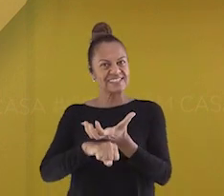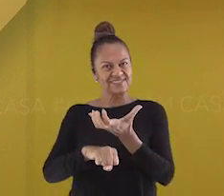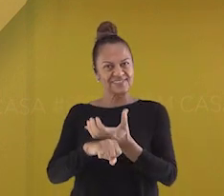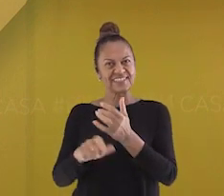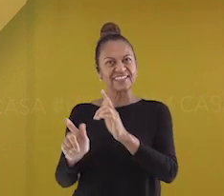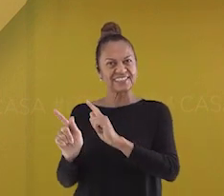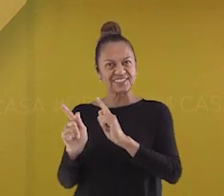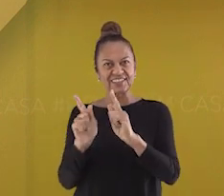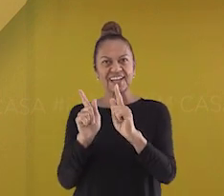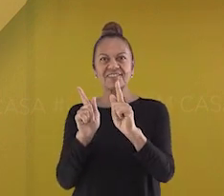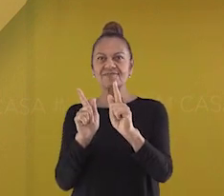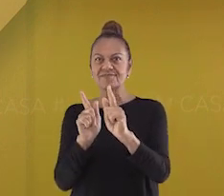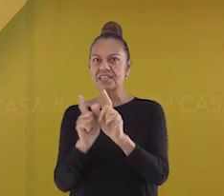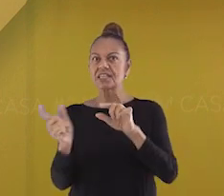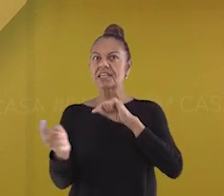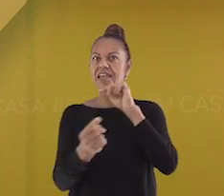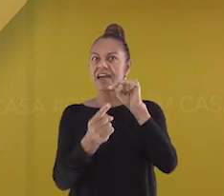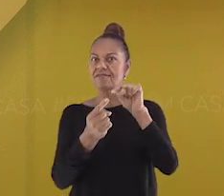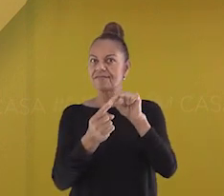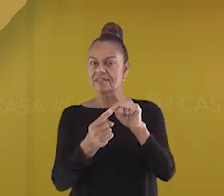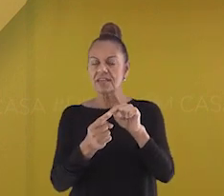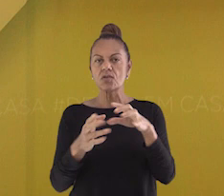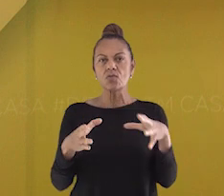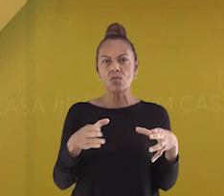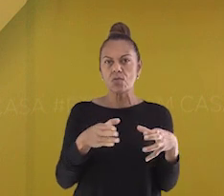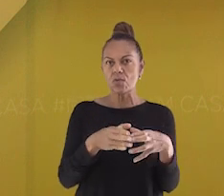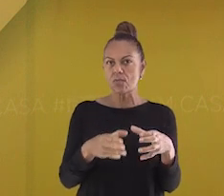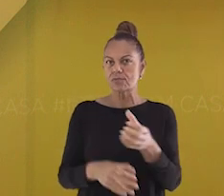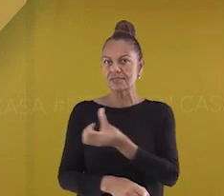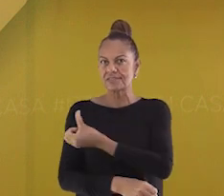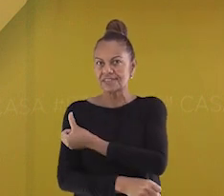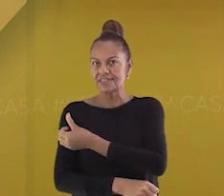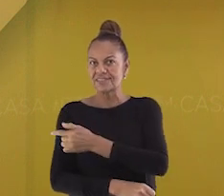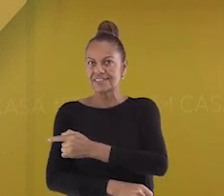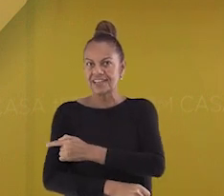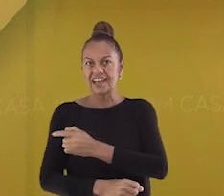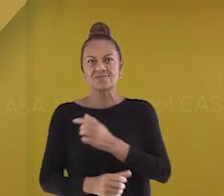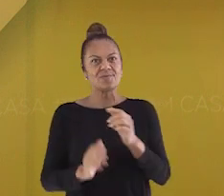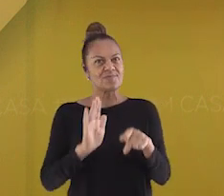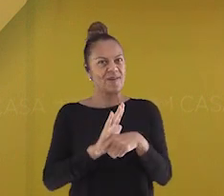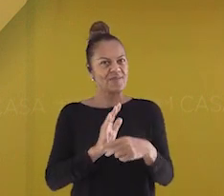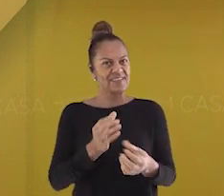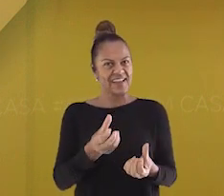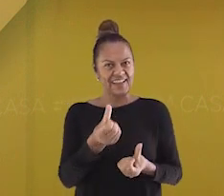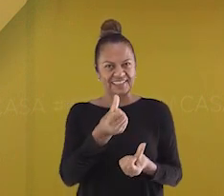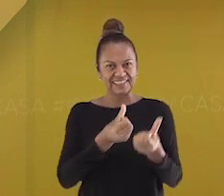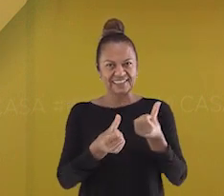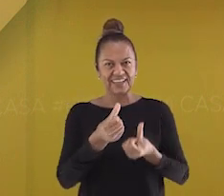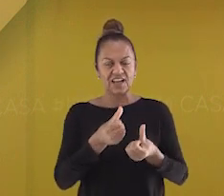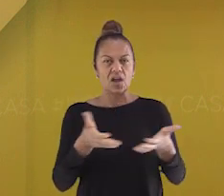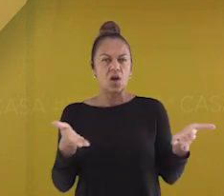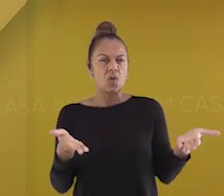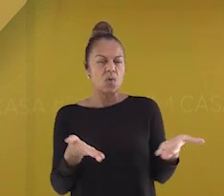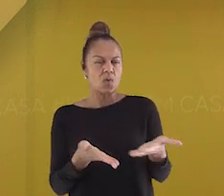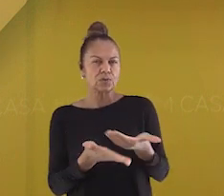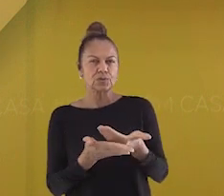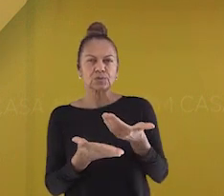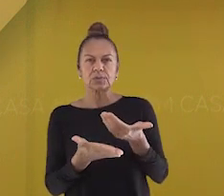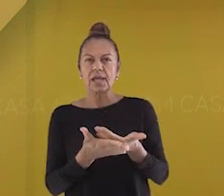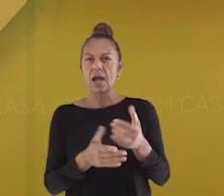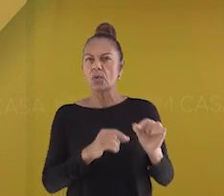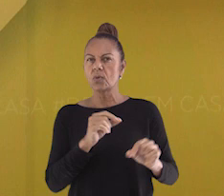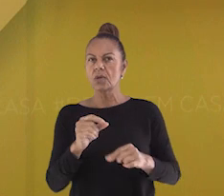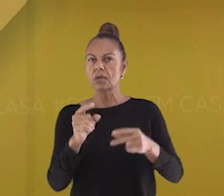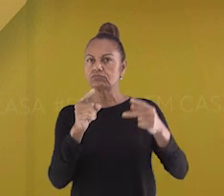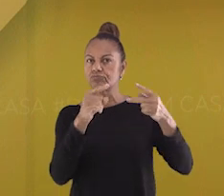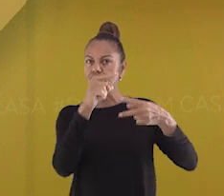de Geografia voltada para o 6º e 7º ano da EJA. Hoje vamos estudar sobre dois